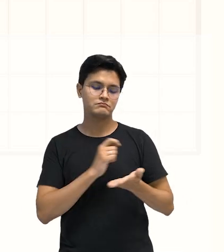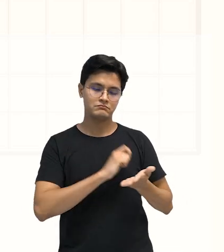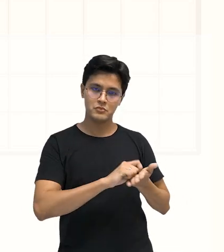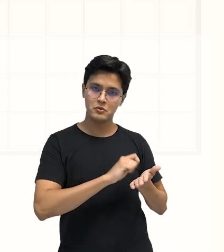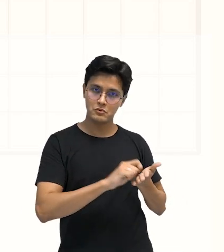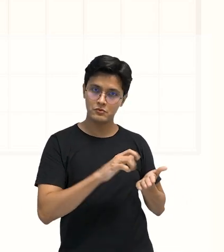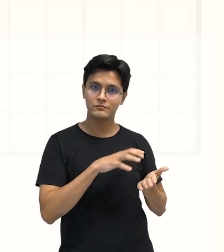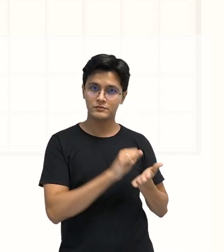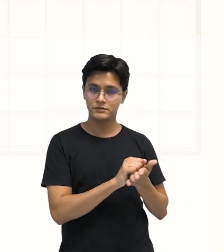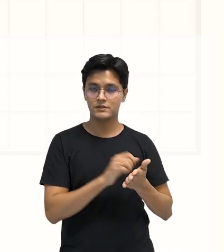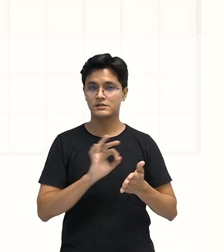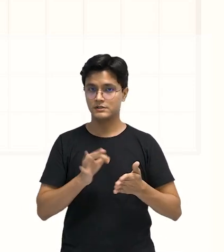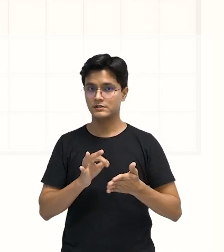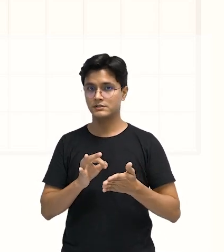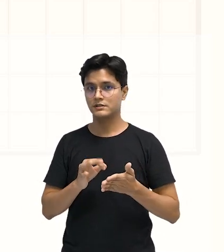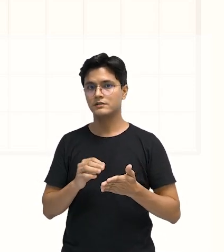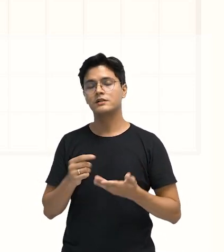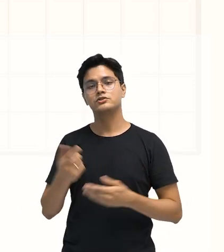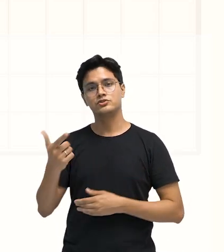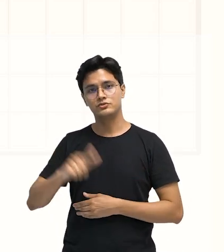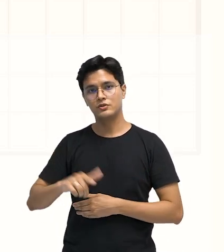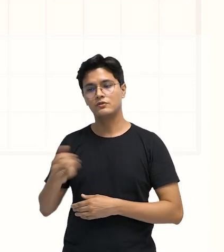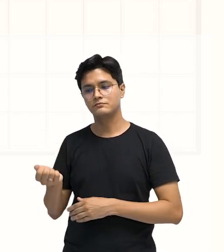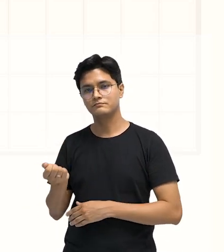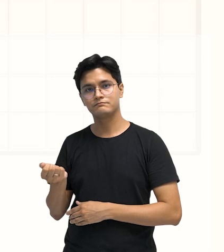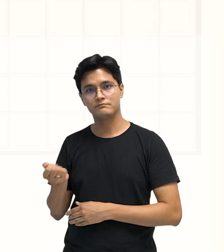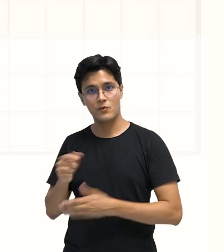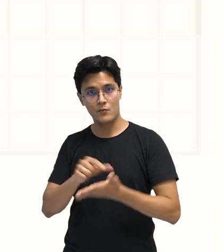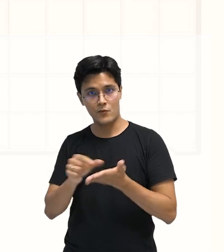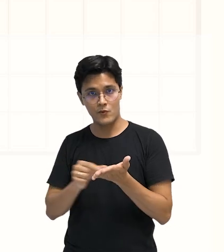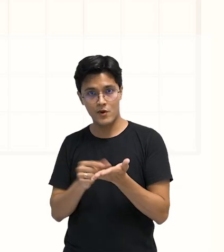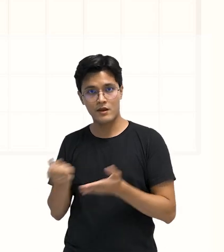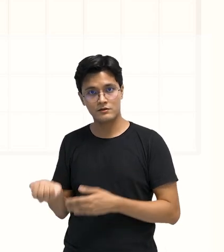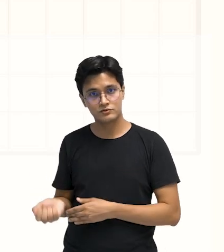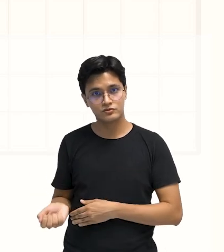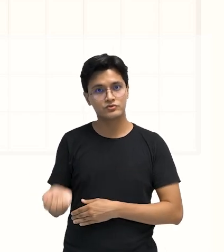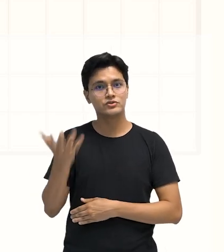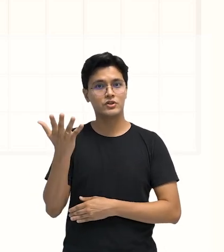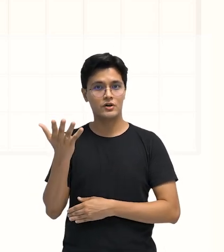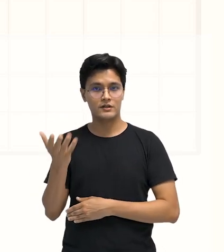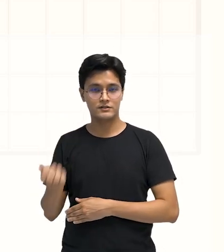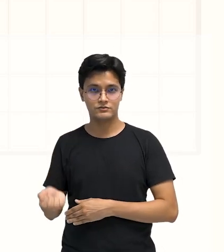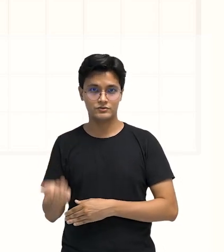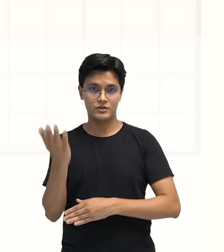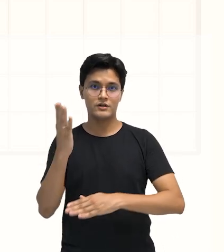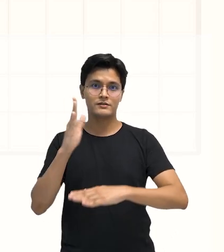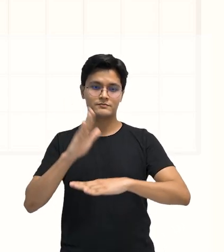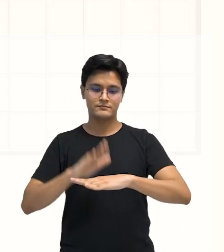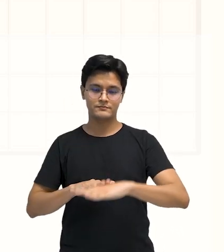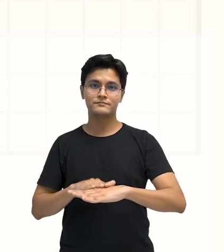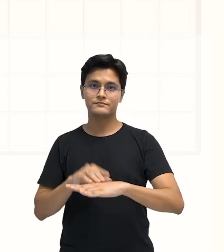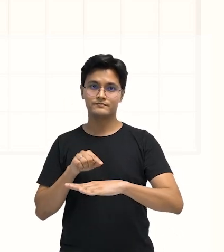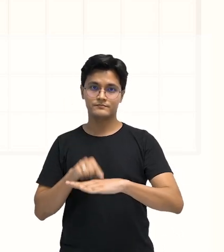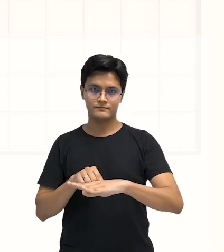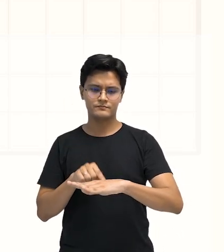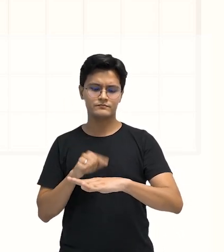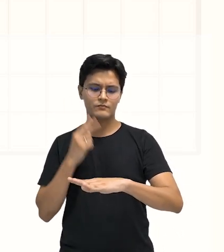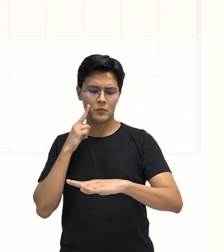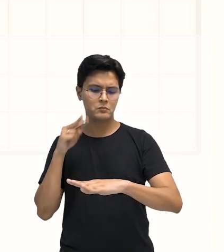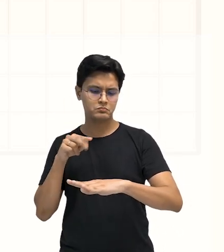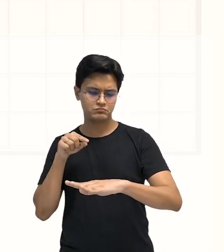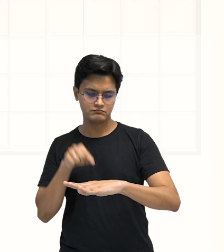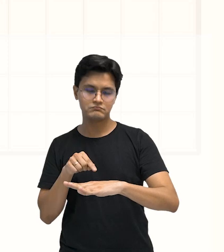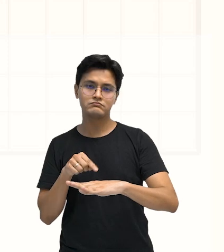vai lá e anota. Aí você pega a mesma moeda, joga da mesma forma, como ele está dizendo aqui, né? E aí